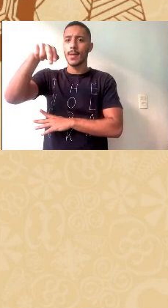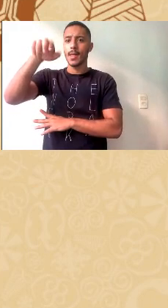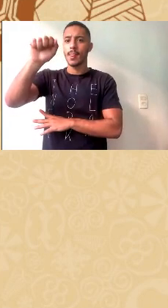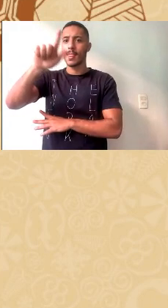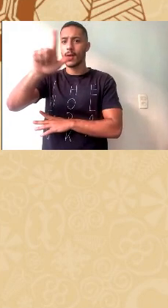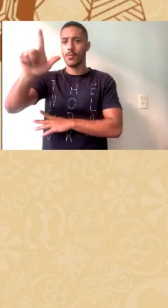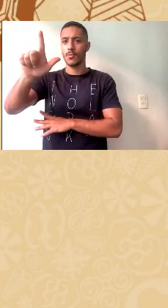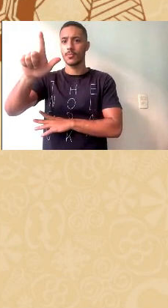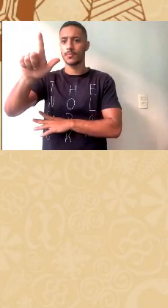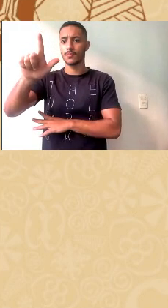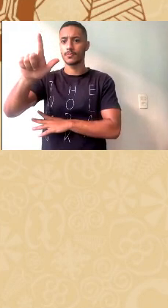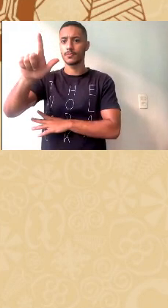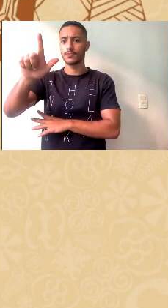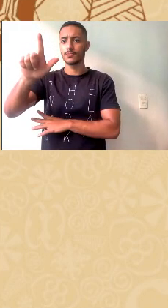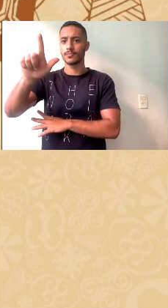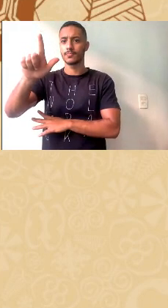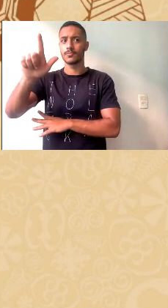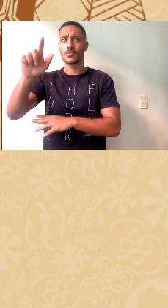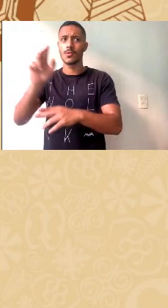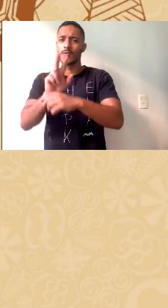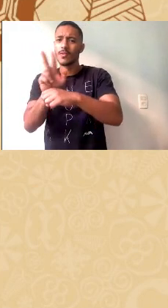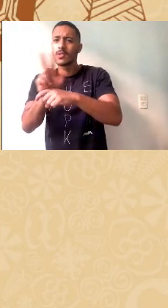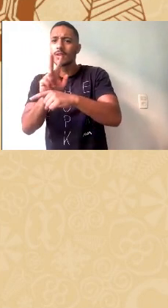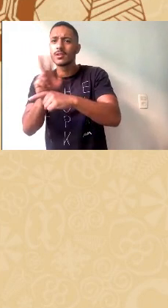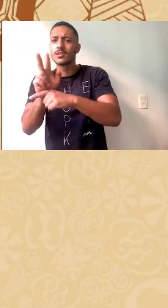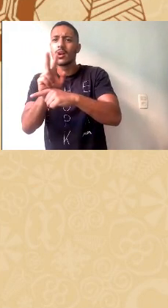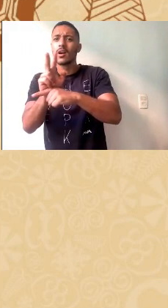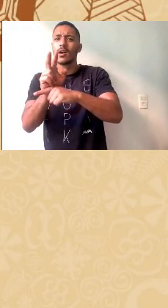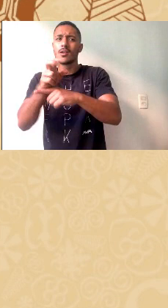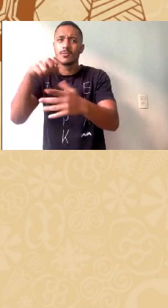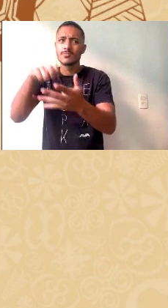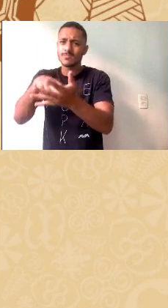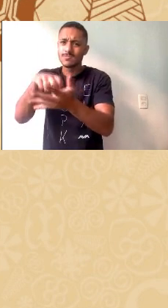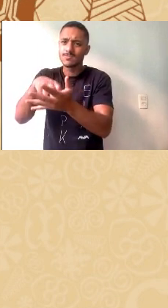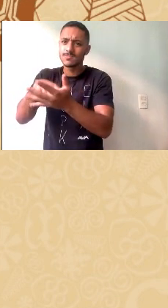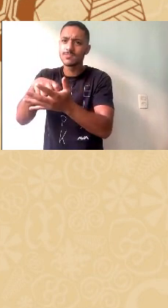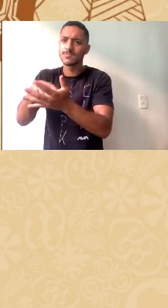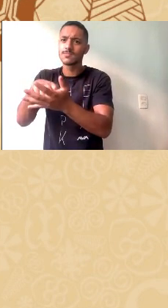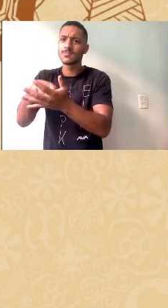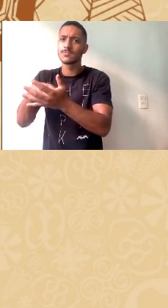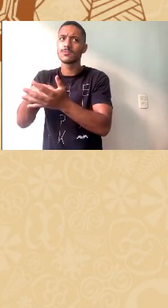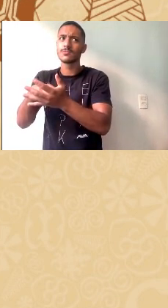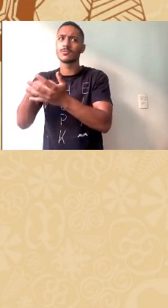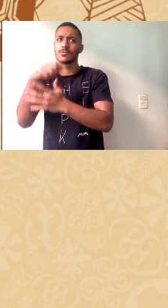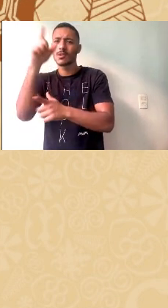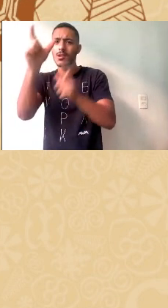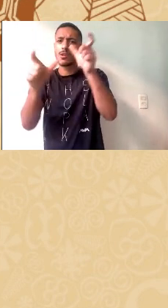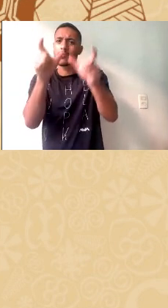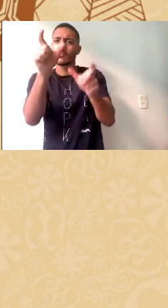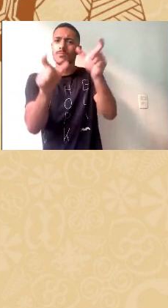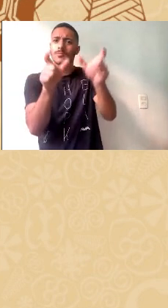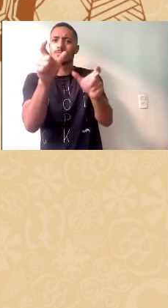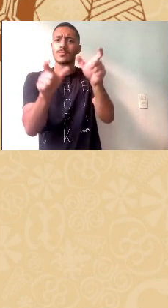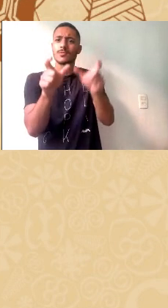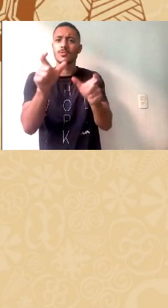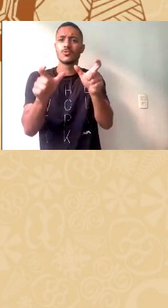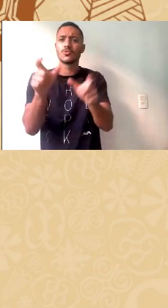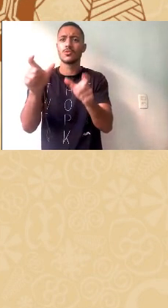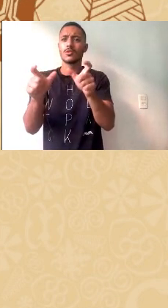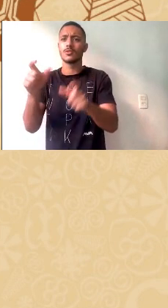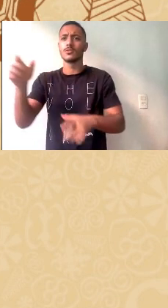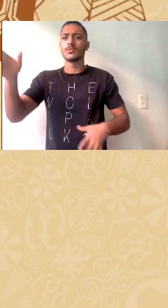de vigiar e punir, né, esses recém-libertos, potenciais, né, marginais,